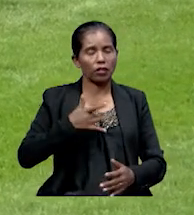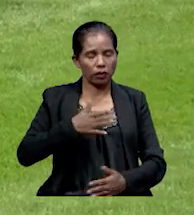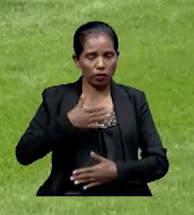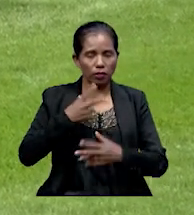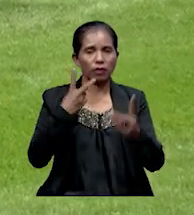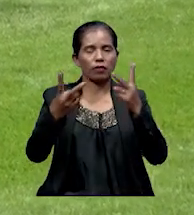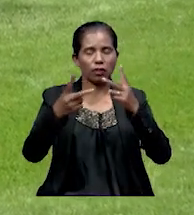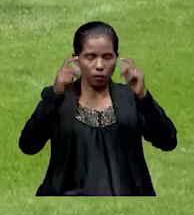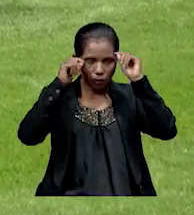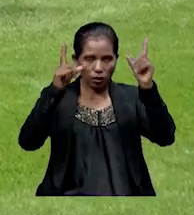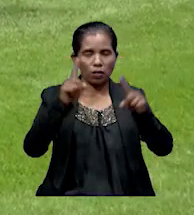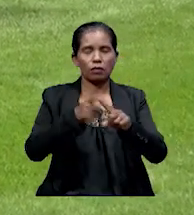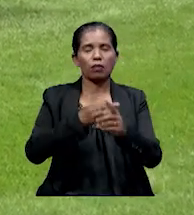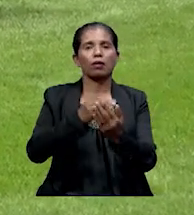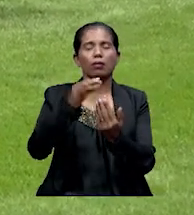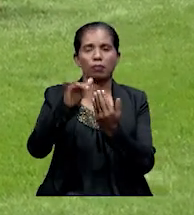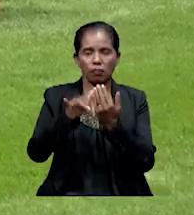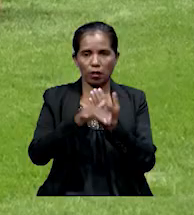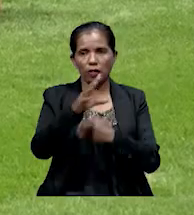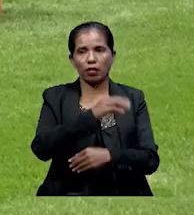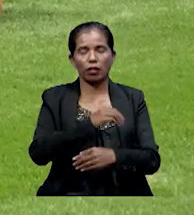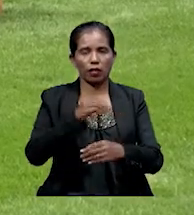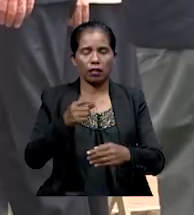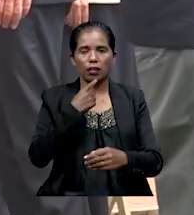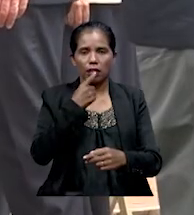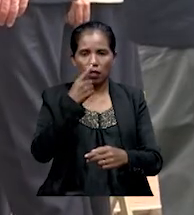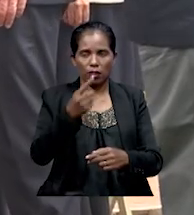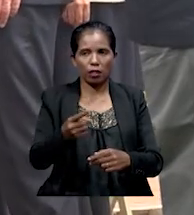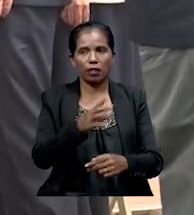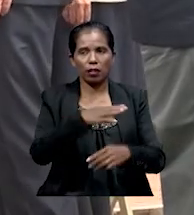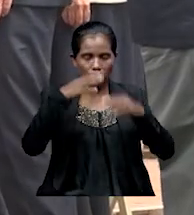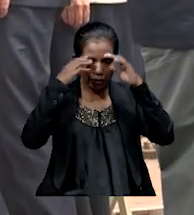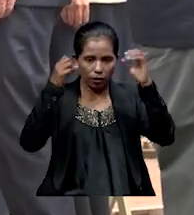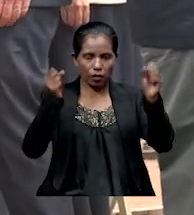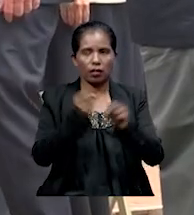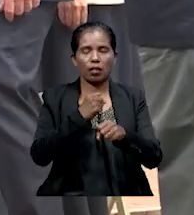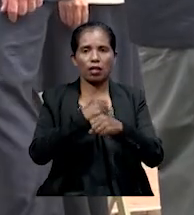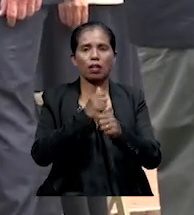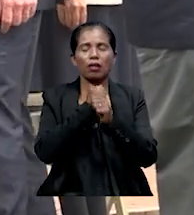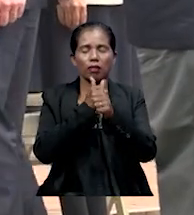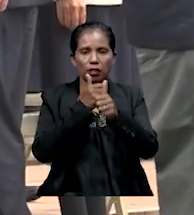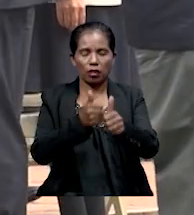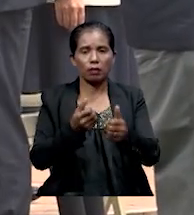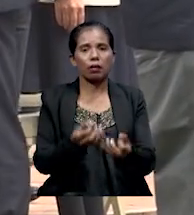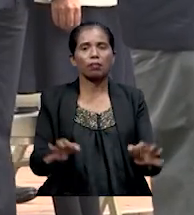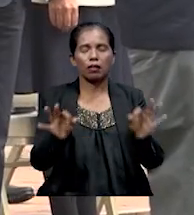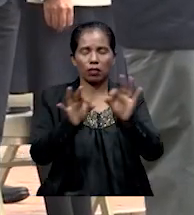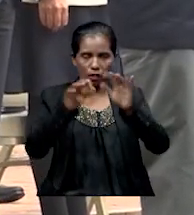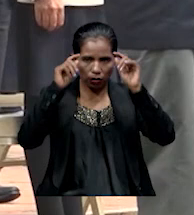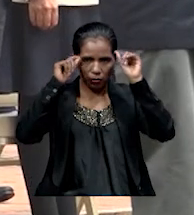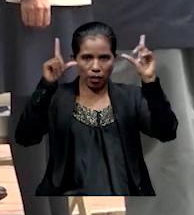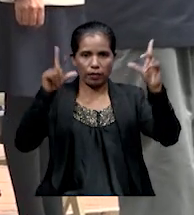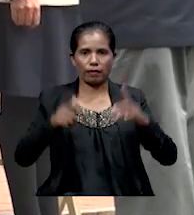a Fulan Maio no tuir cerimônia investidura em Behateten, papel presidente se rala advocacia ba prioridade